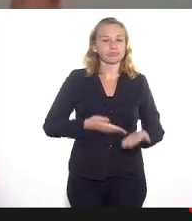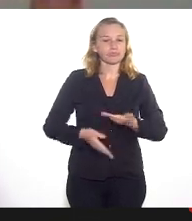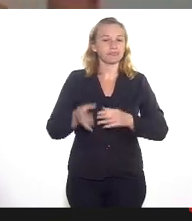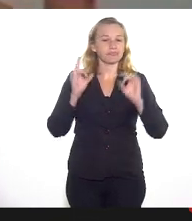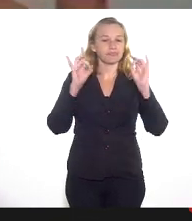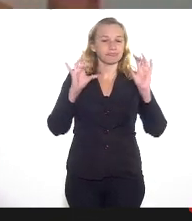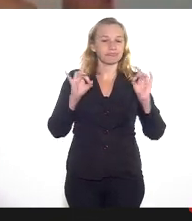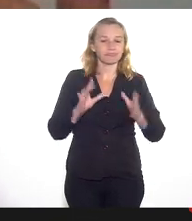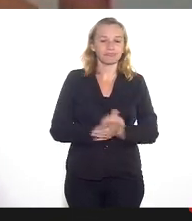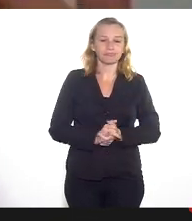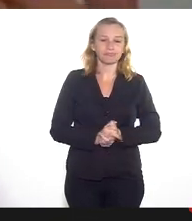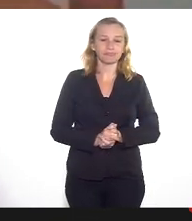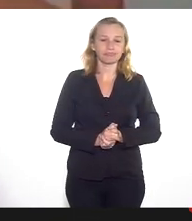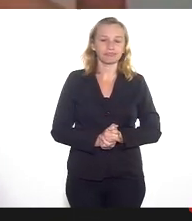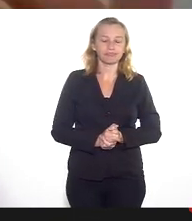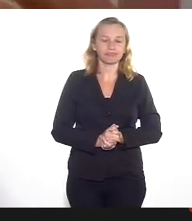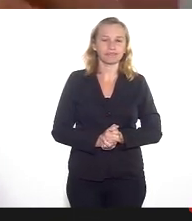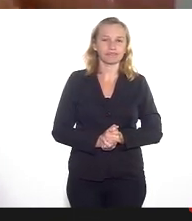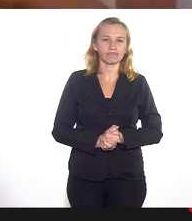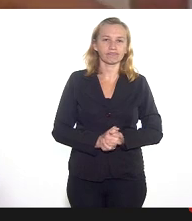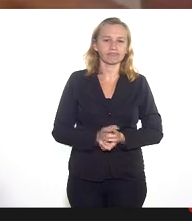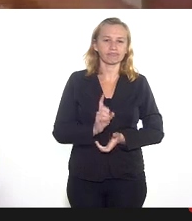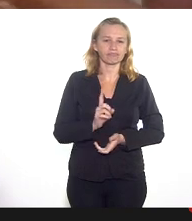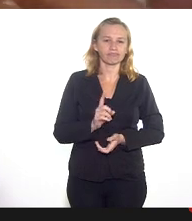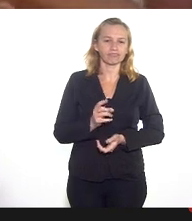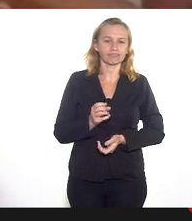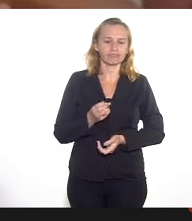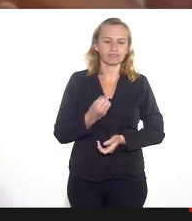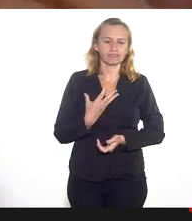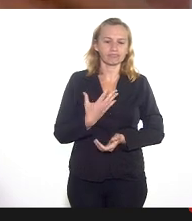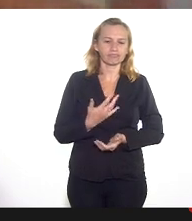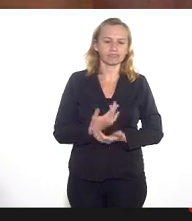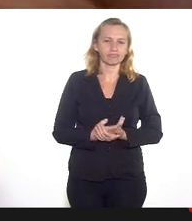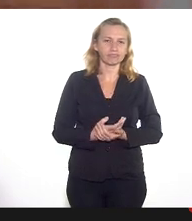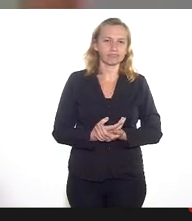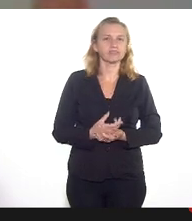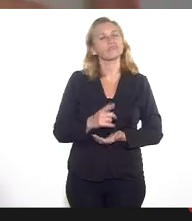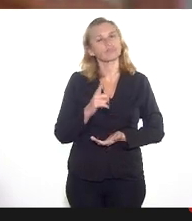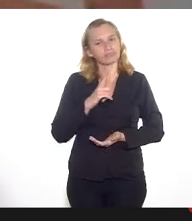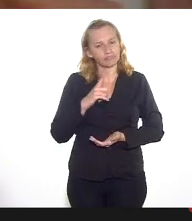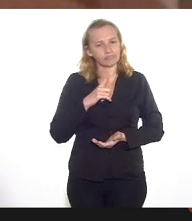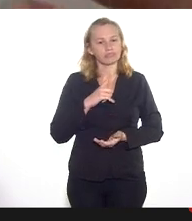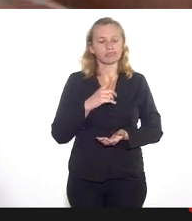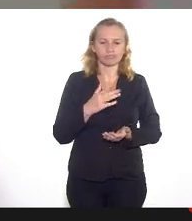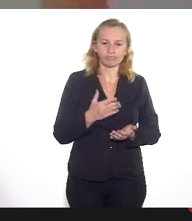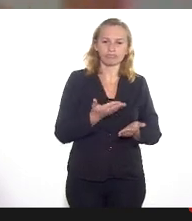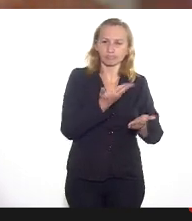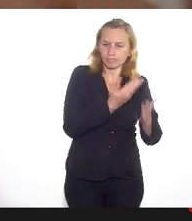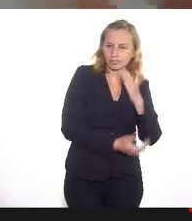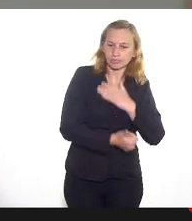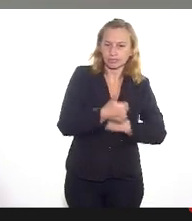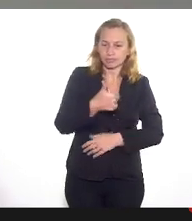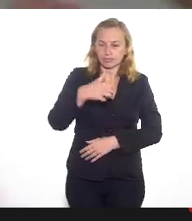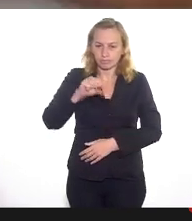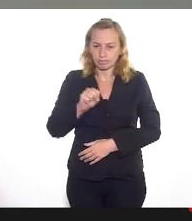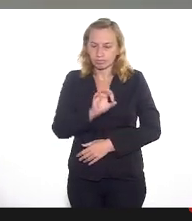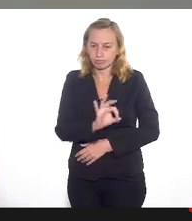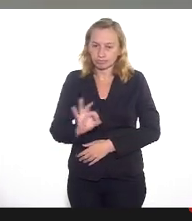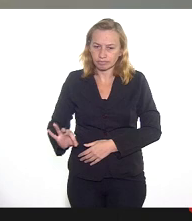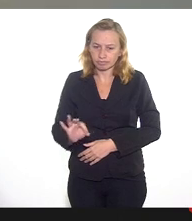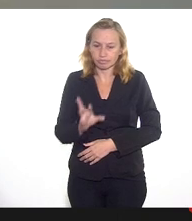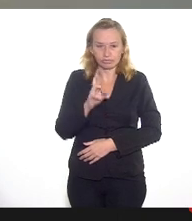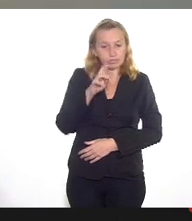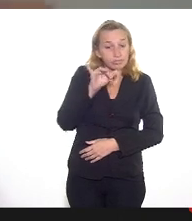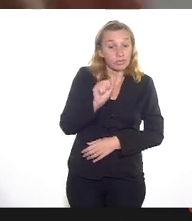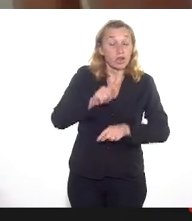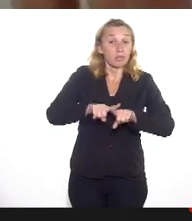isso não é muito, vamos dizer assim, aderente. É, houve, sim, uma queda de 18% das receitas, mas quando